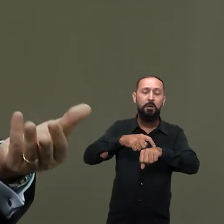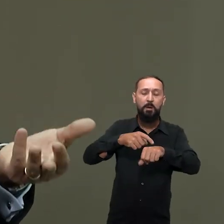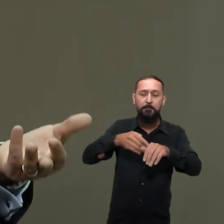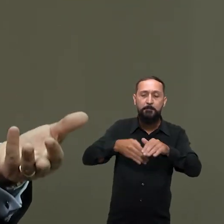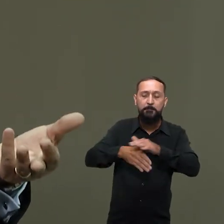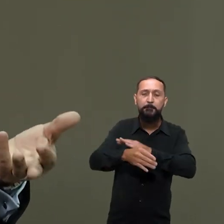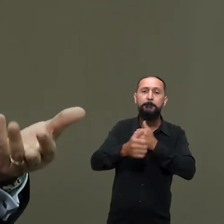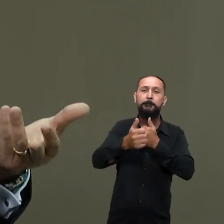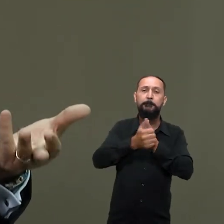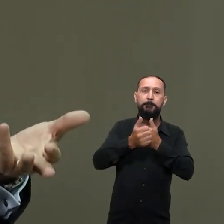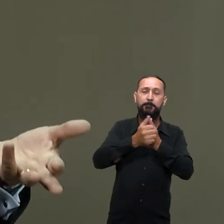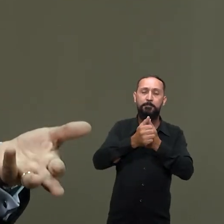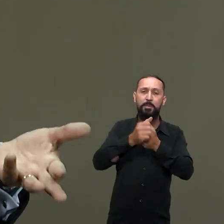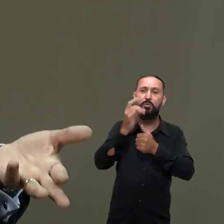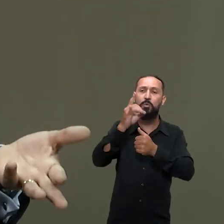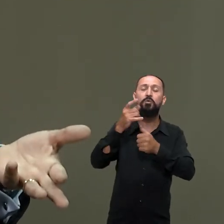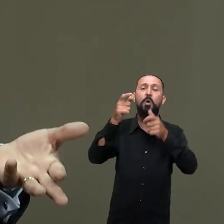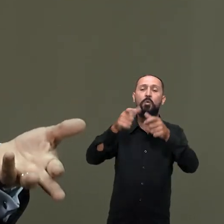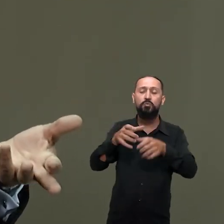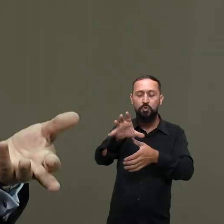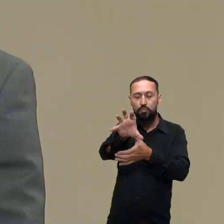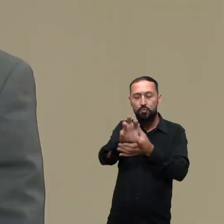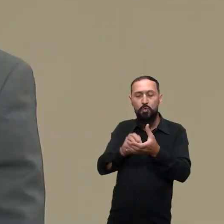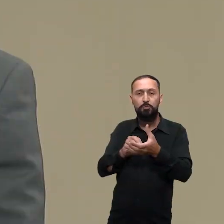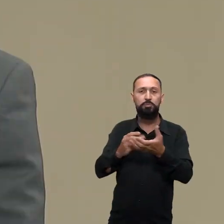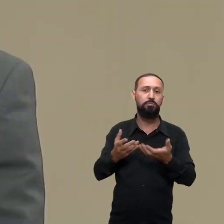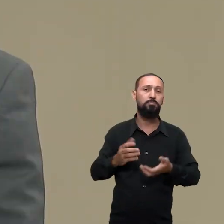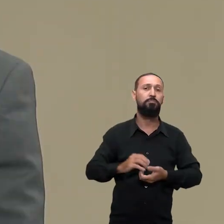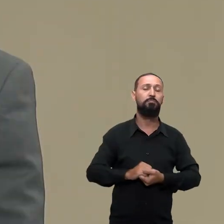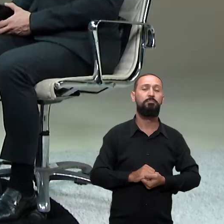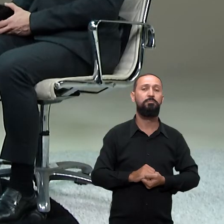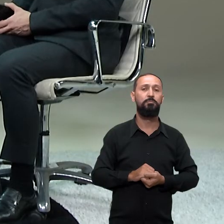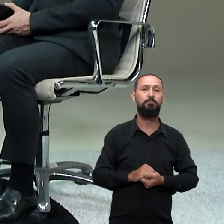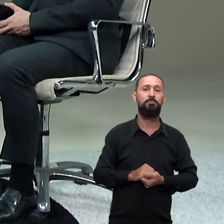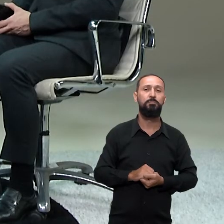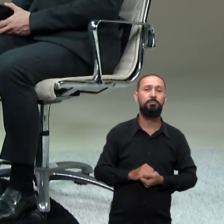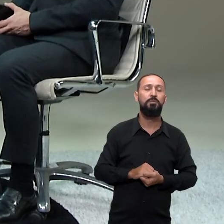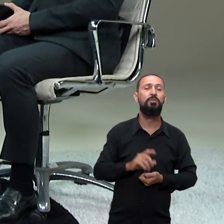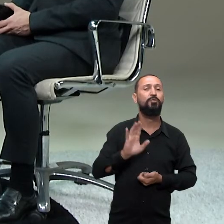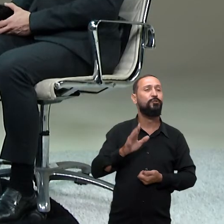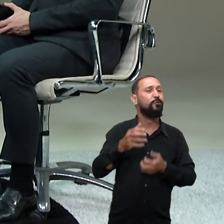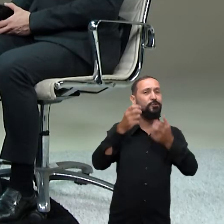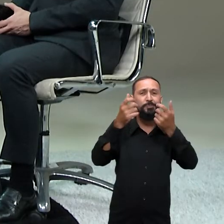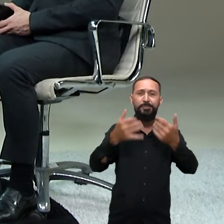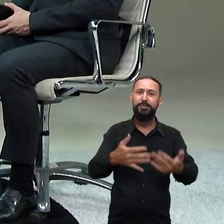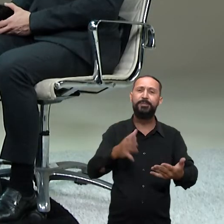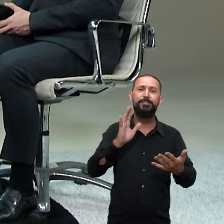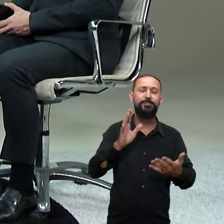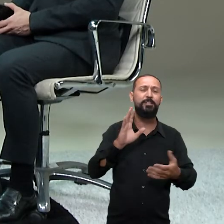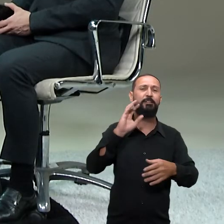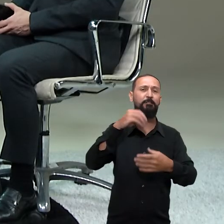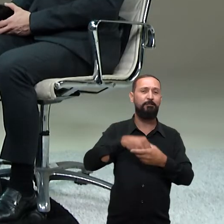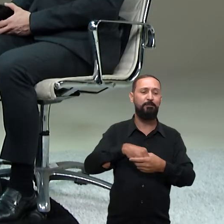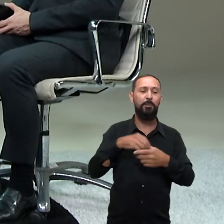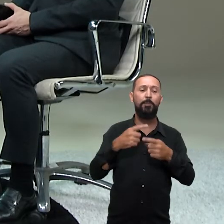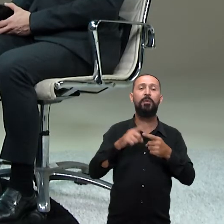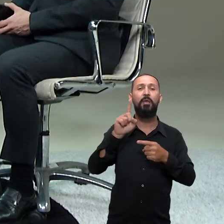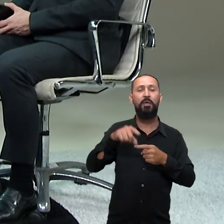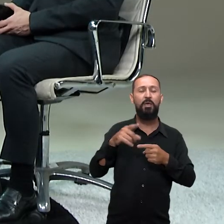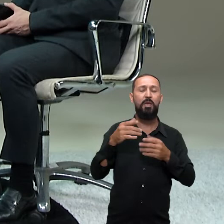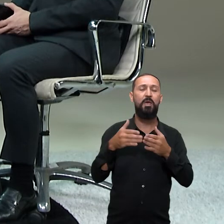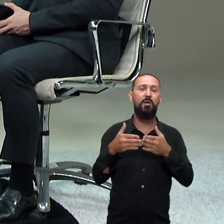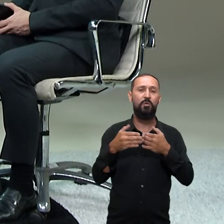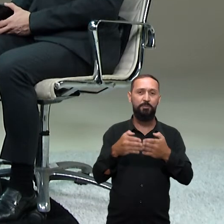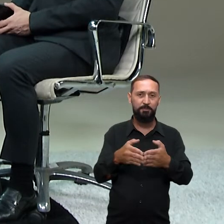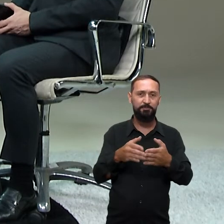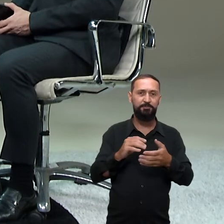mais próximo de onde o gás é extraído. Então, é meio autoexplicativo, digamos assim, o fato de ser